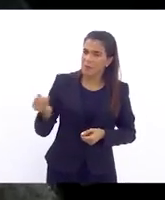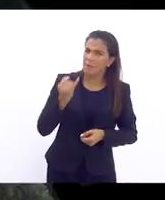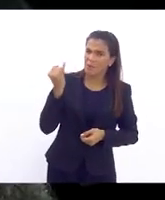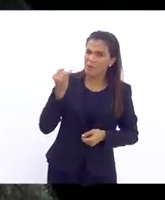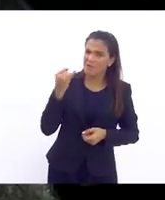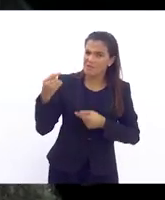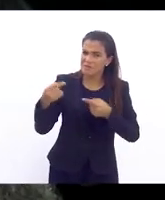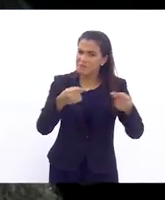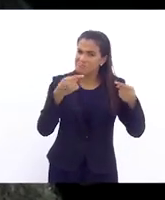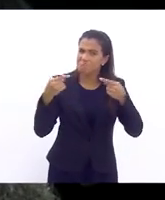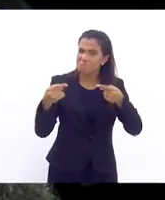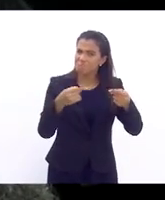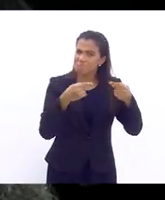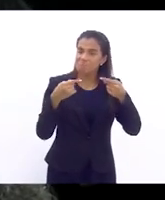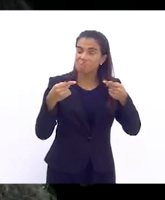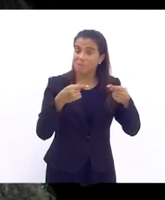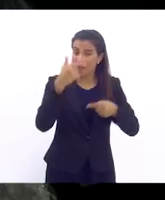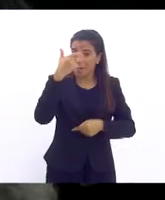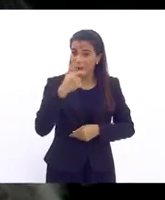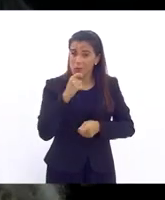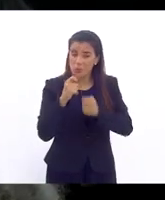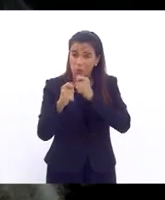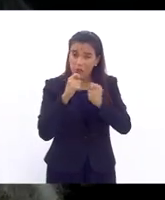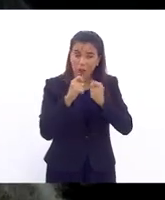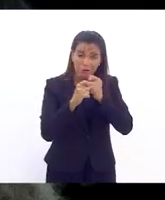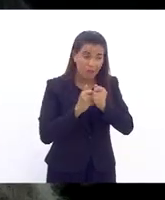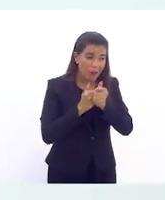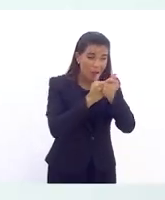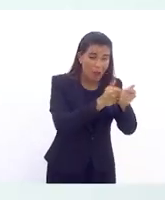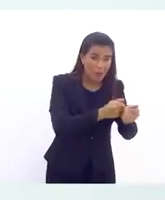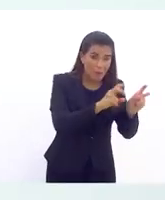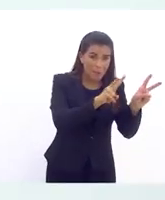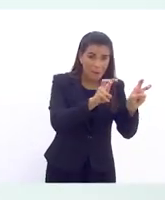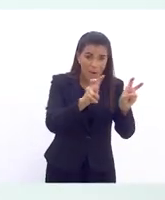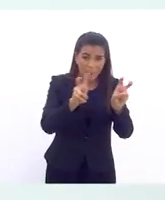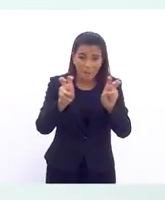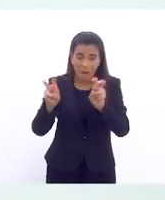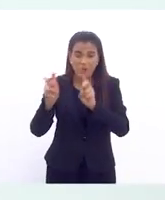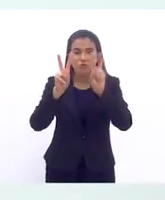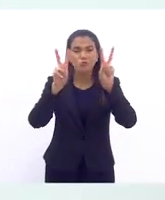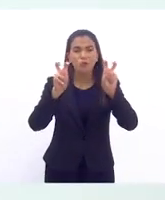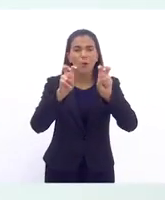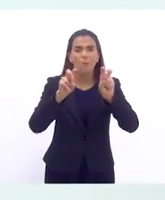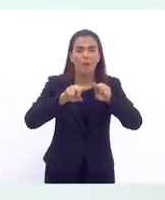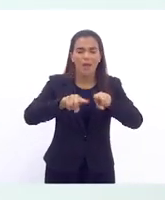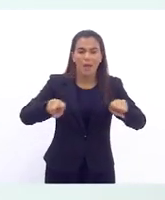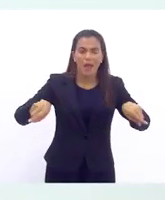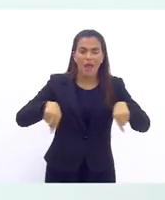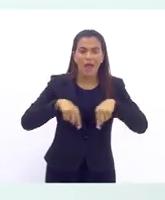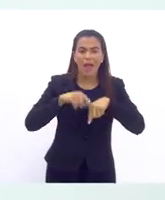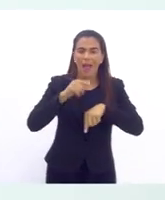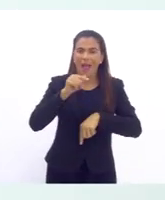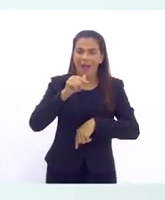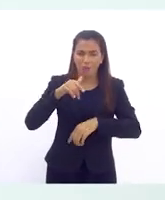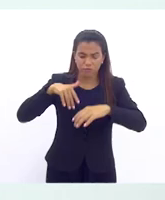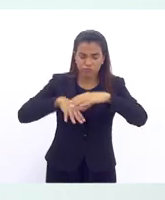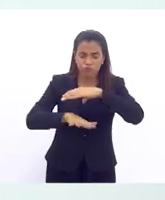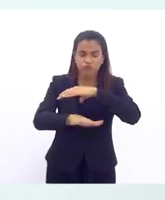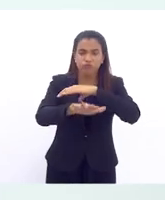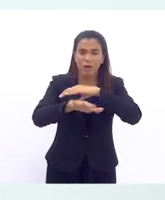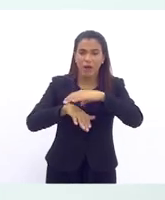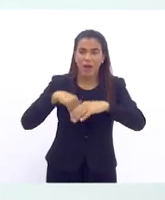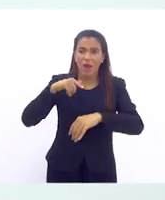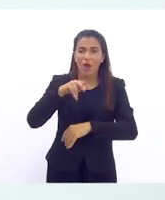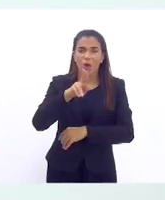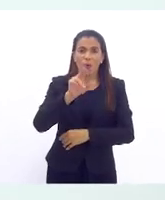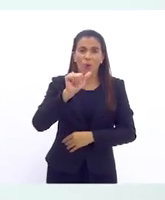a gente discutir né e eu como jornalista acompanha a temática da Baía de Guanabara há algum tempo me vem um pouco